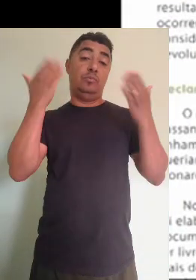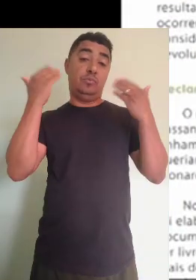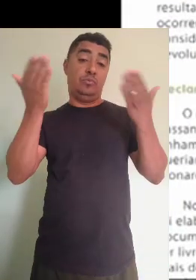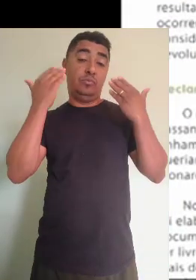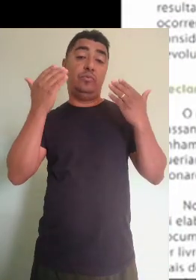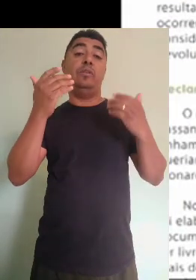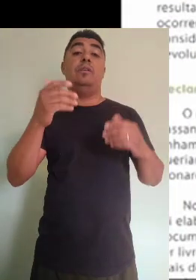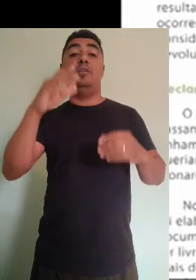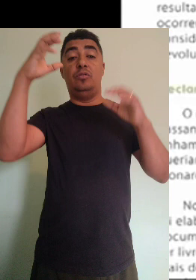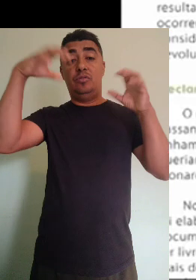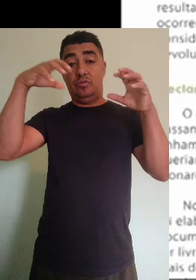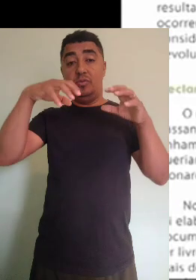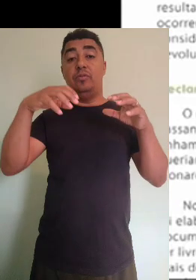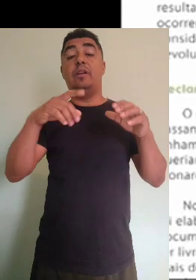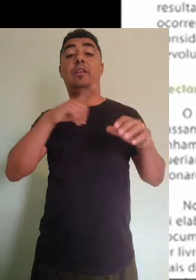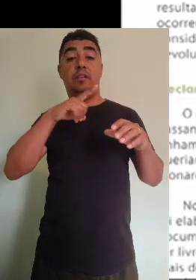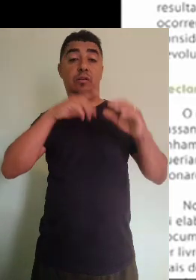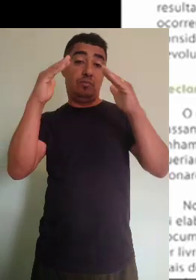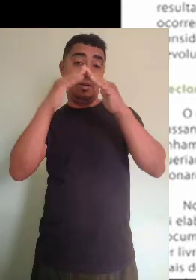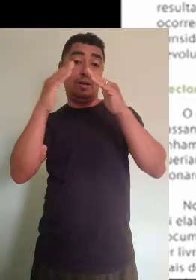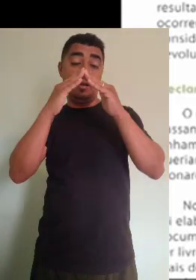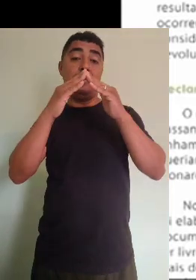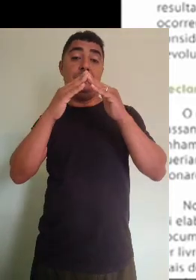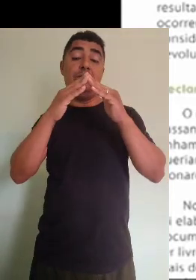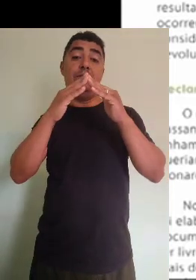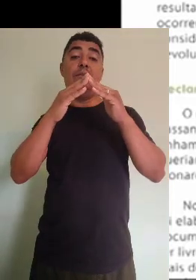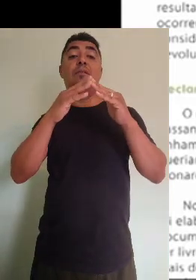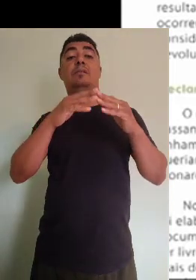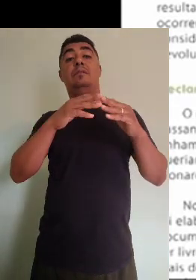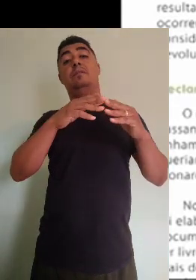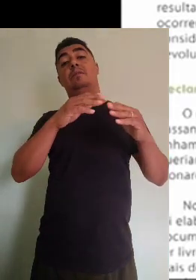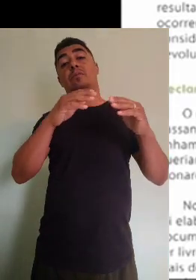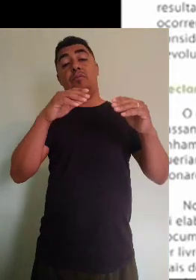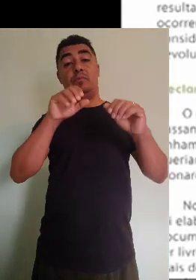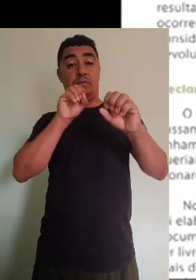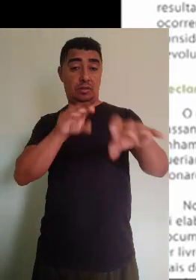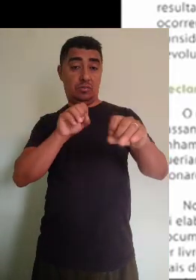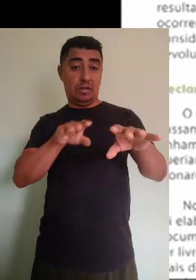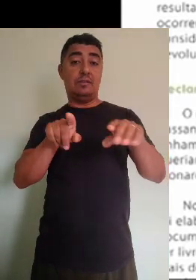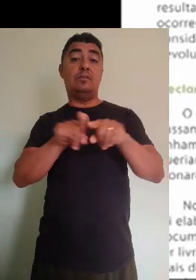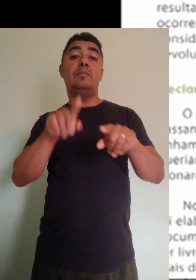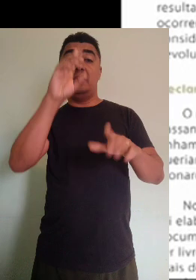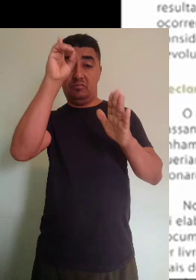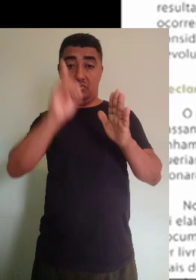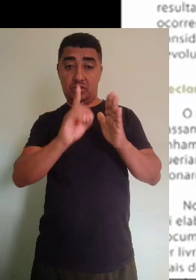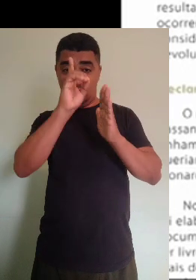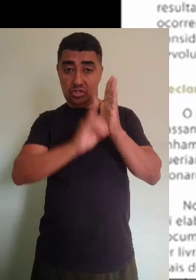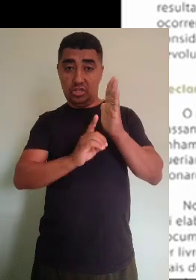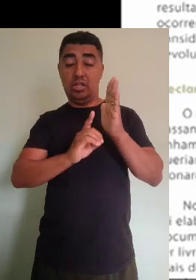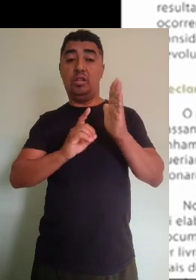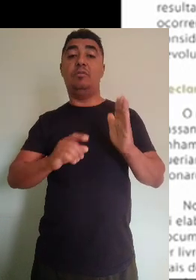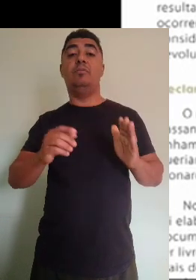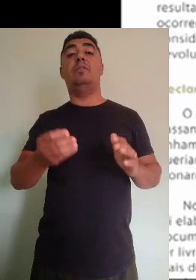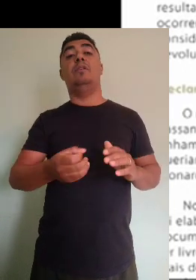chuva, frio, calor, em uma moradia, de ter saúde, trabalho e educação. Também temos direito